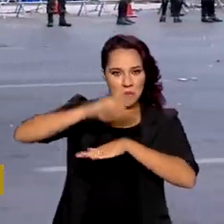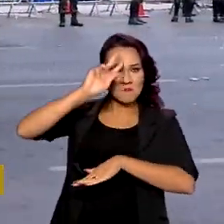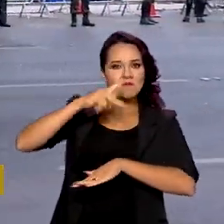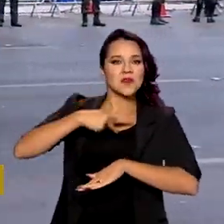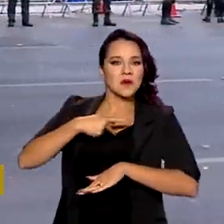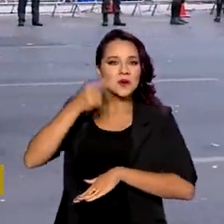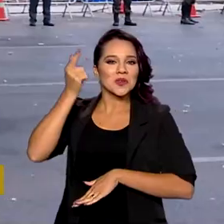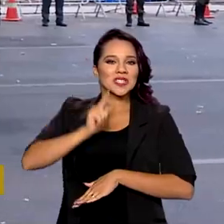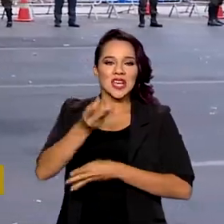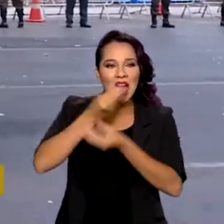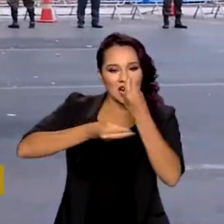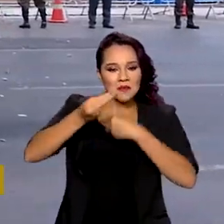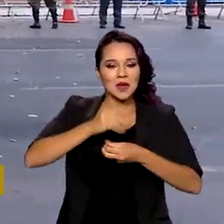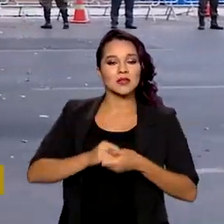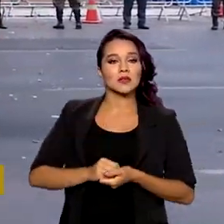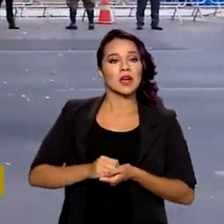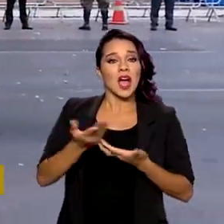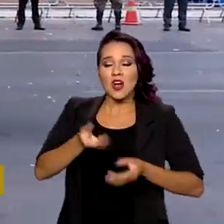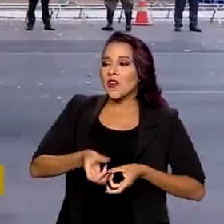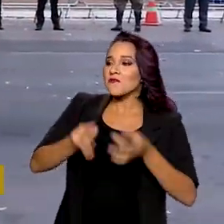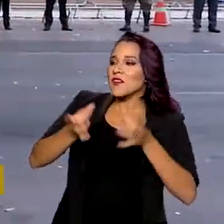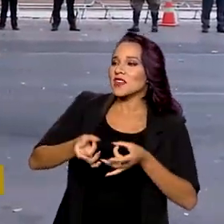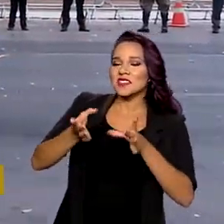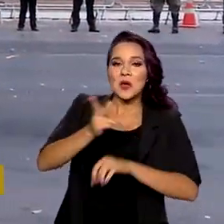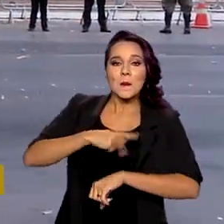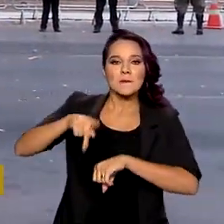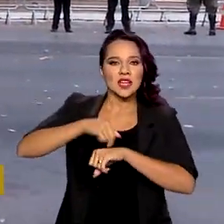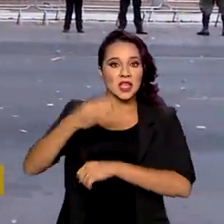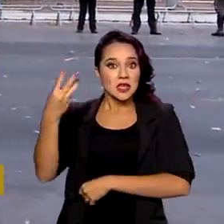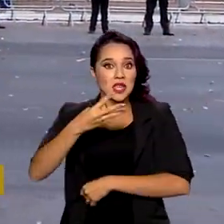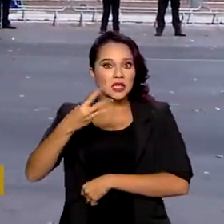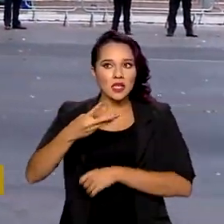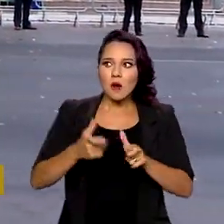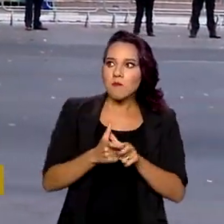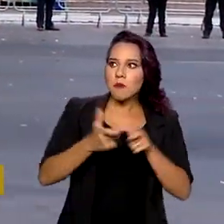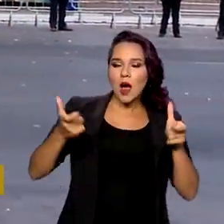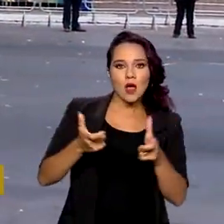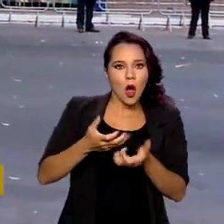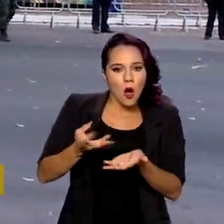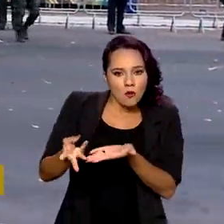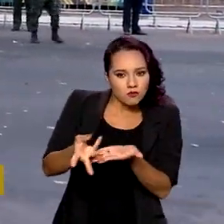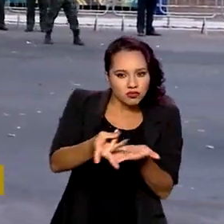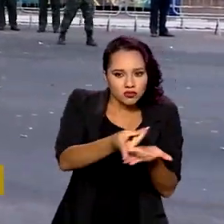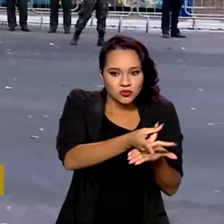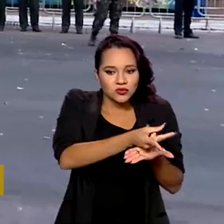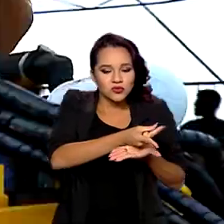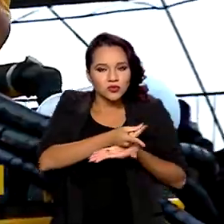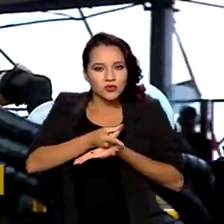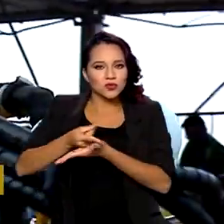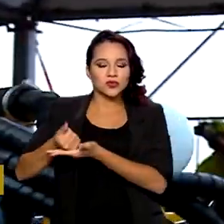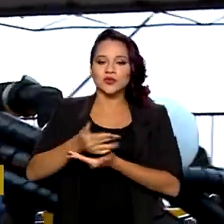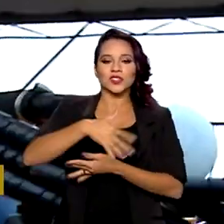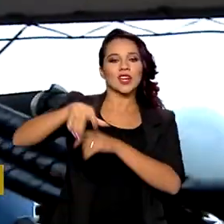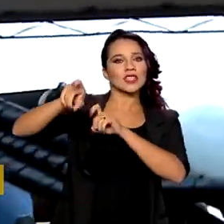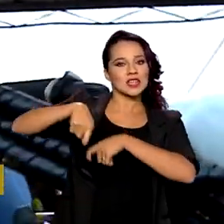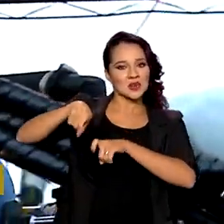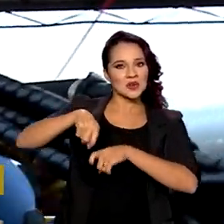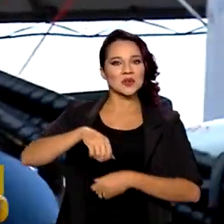autossuficiente, passando a exportador e terceiro maior produtor mundial de commodities